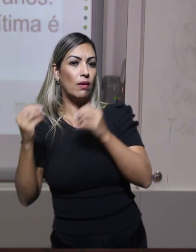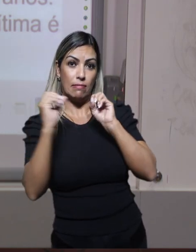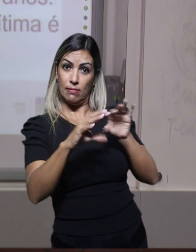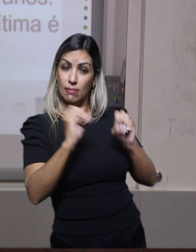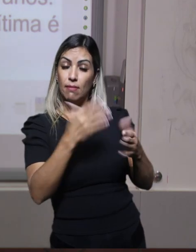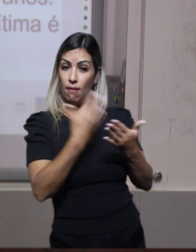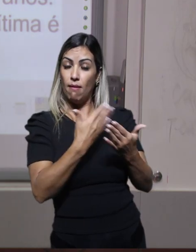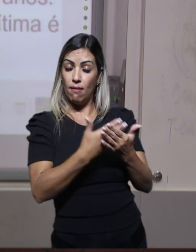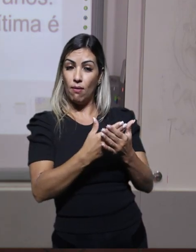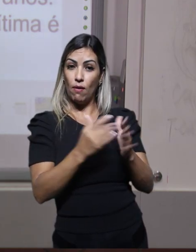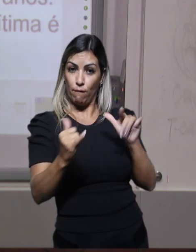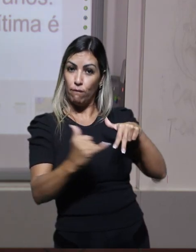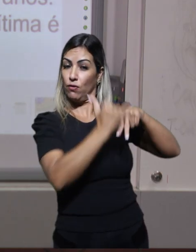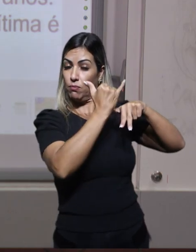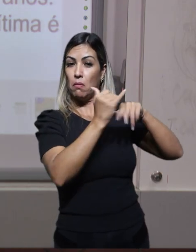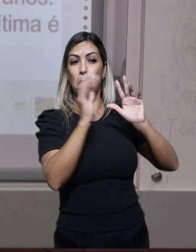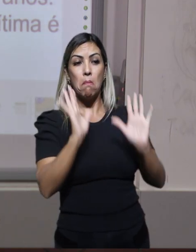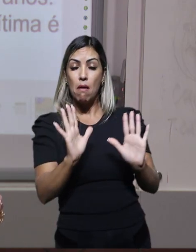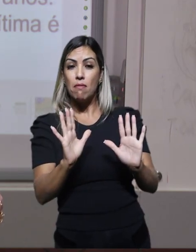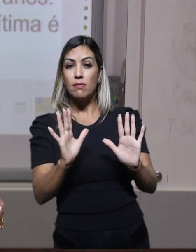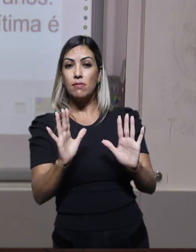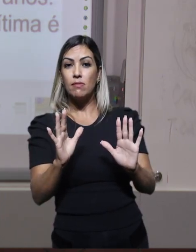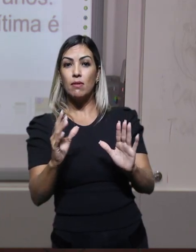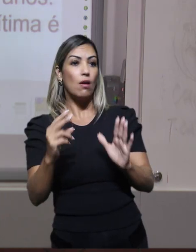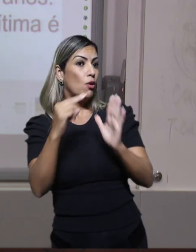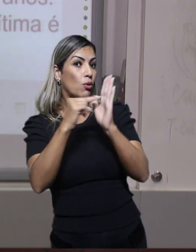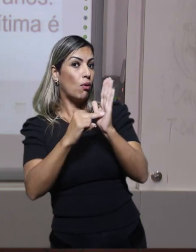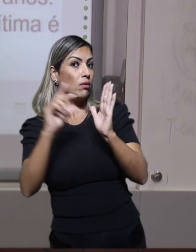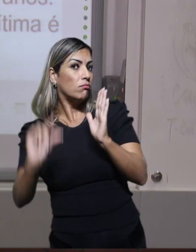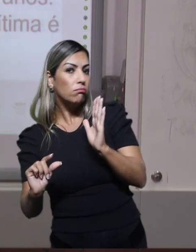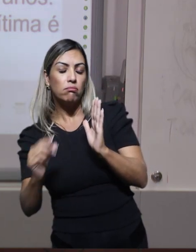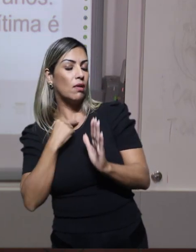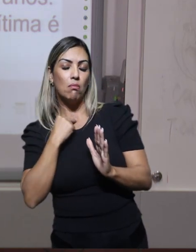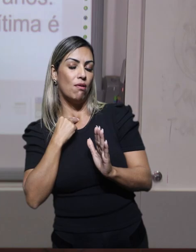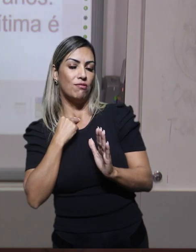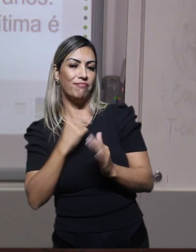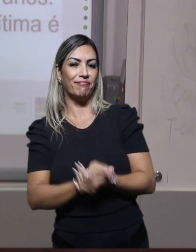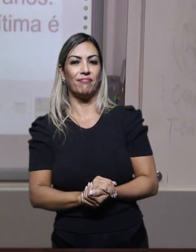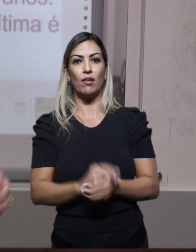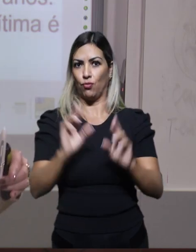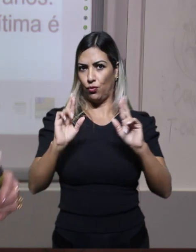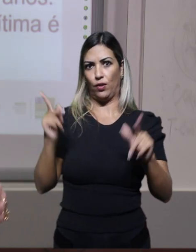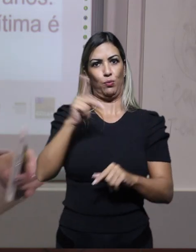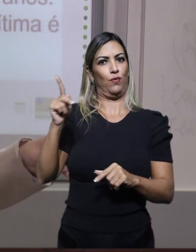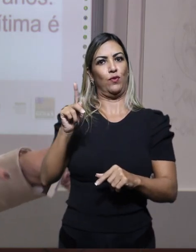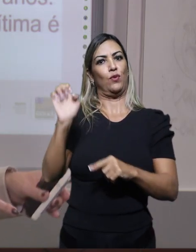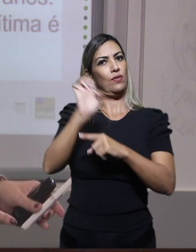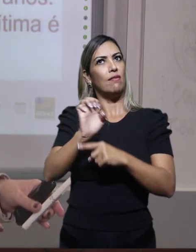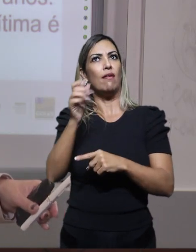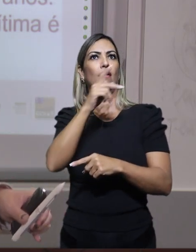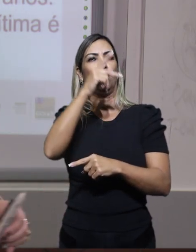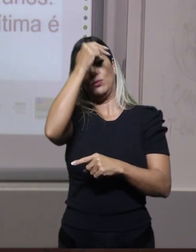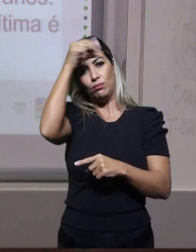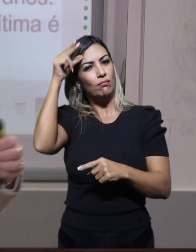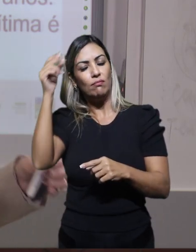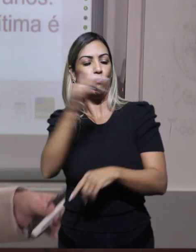aula para ela, para essa vítima, mas ele não pode dar uma nota baixa para ela. Diferente ao nosso professor em sala de aula